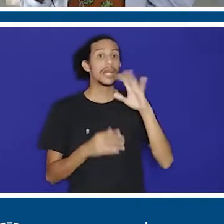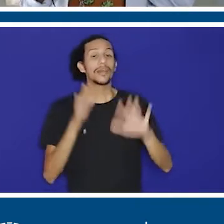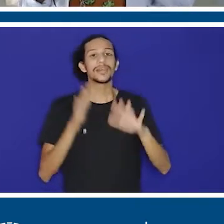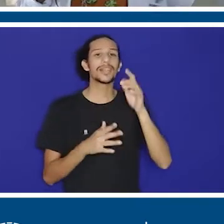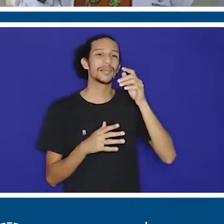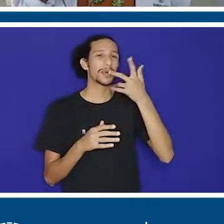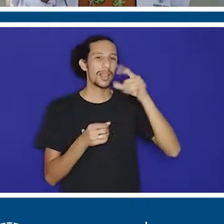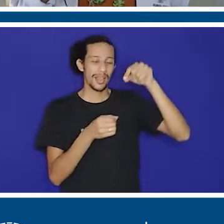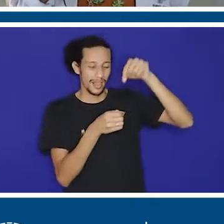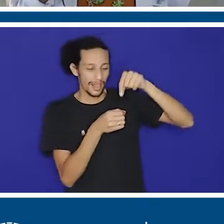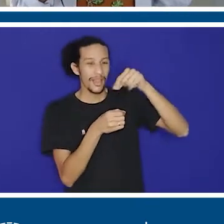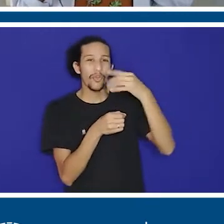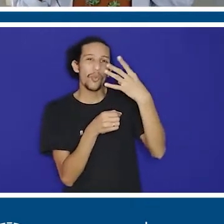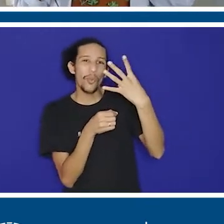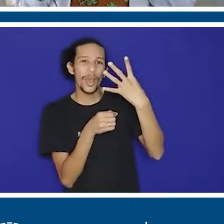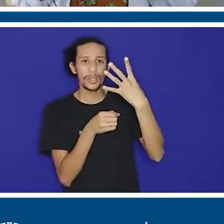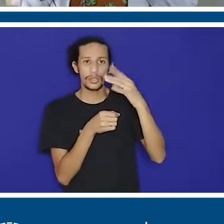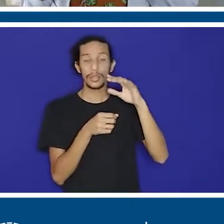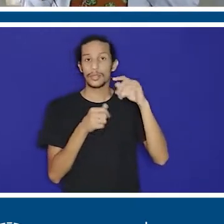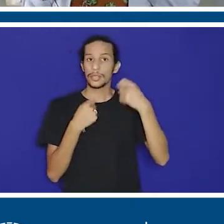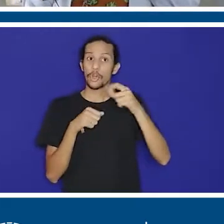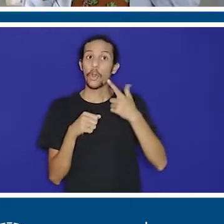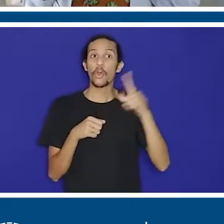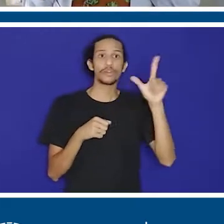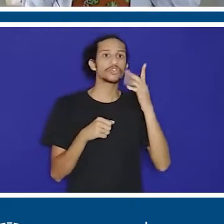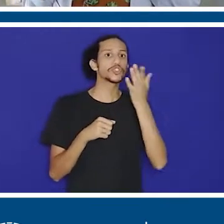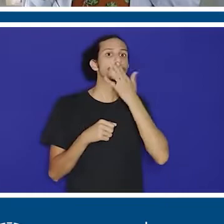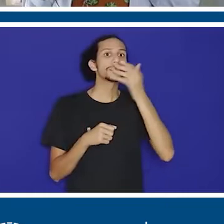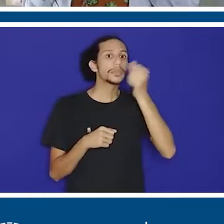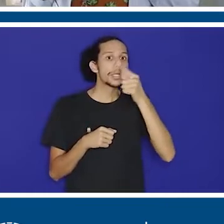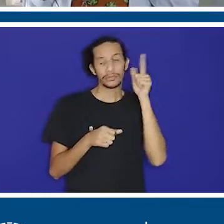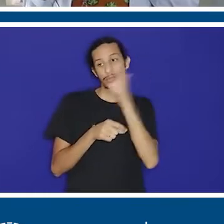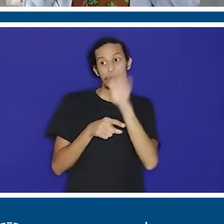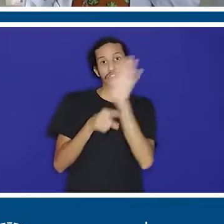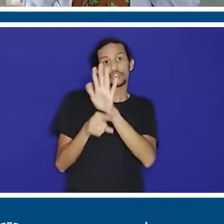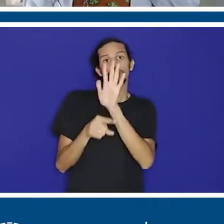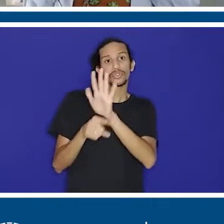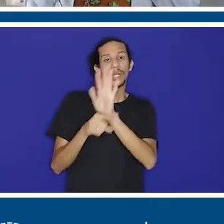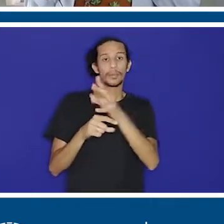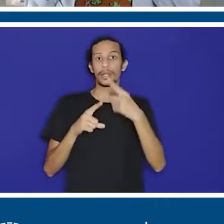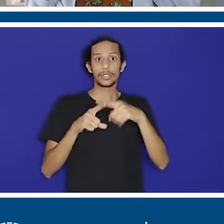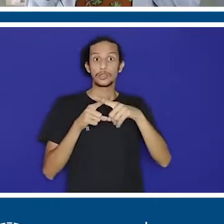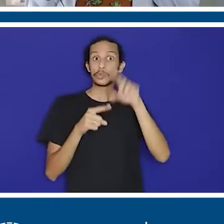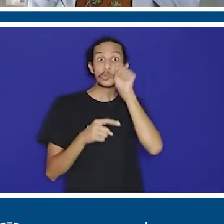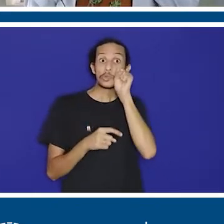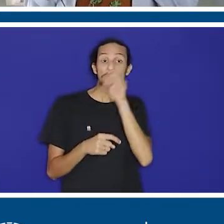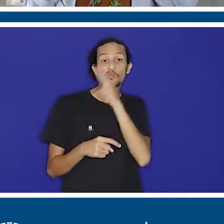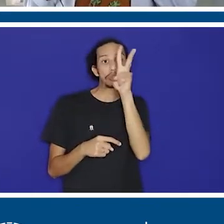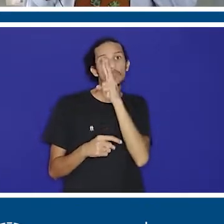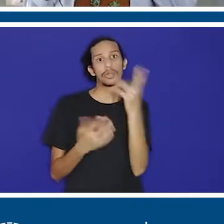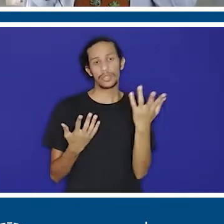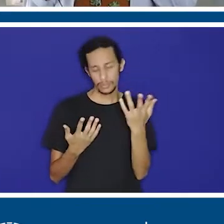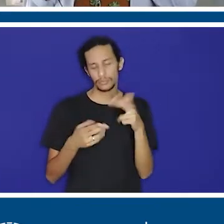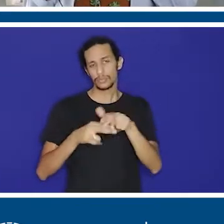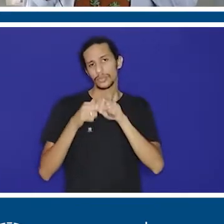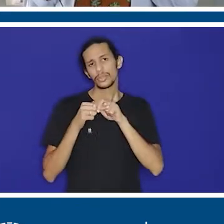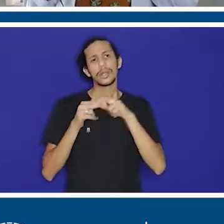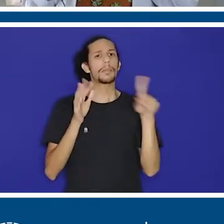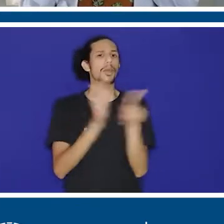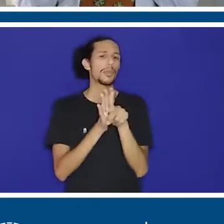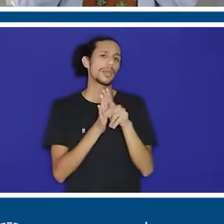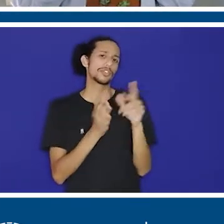um outro modulador do comportamento para ajudar aquela criança, ou aquele adolescente, aquele jovem. Cada caso é um